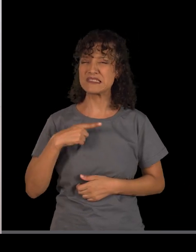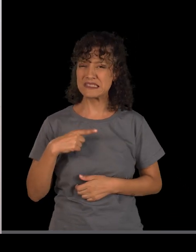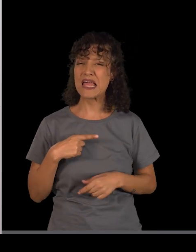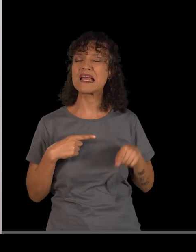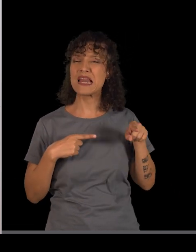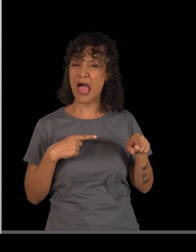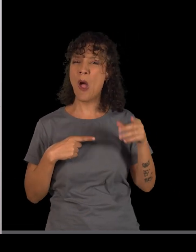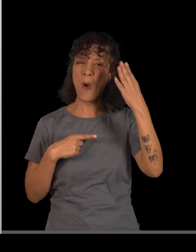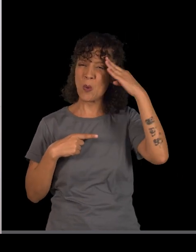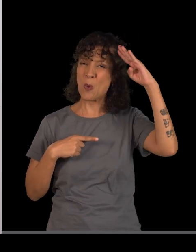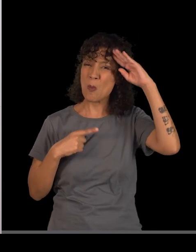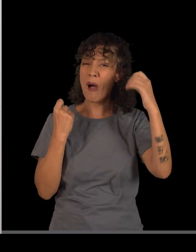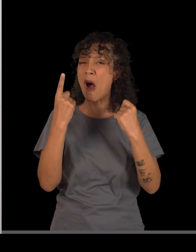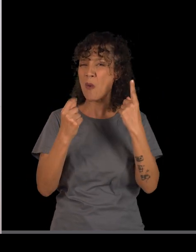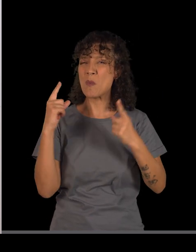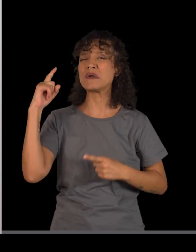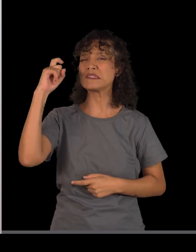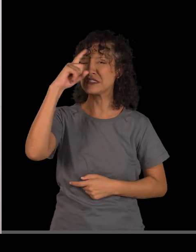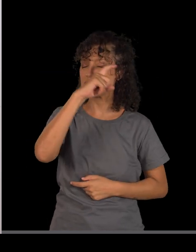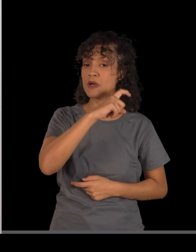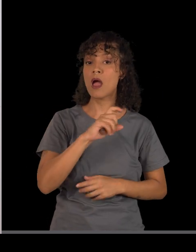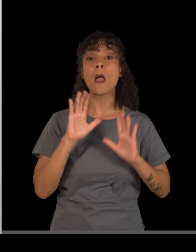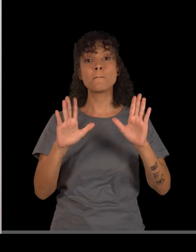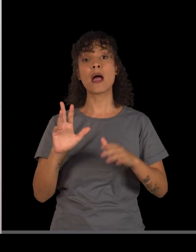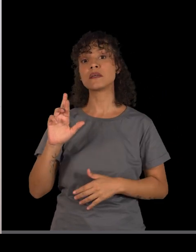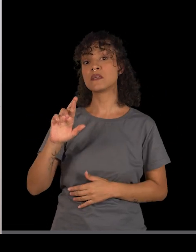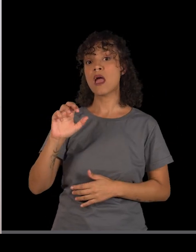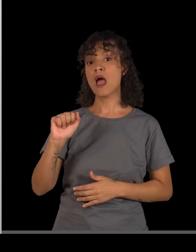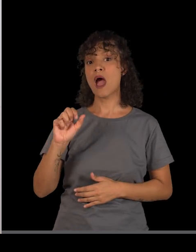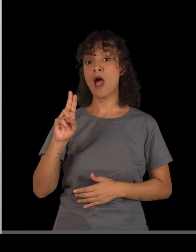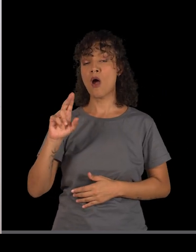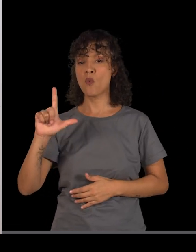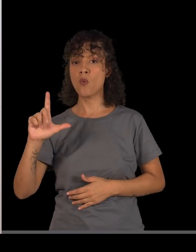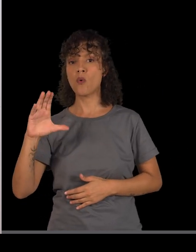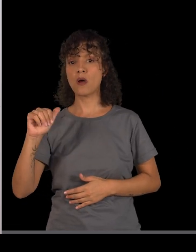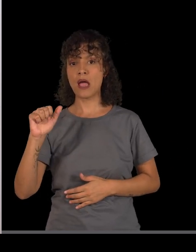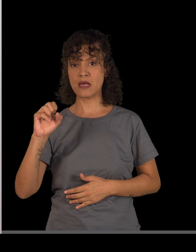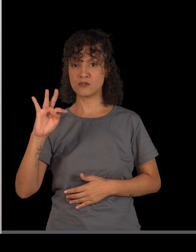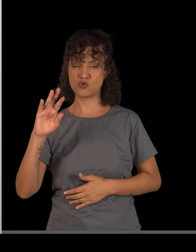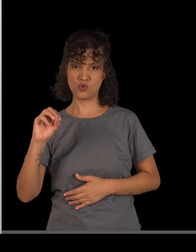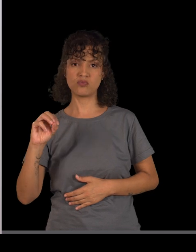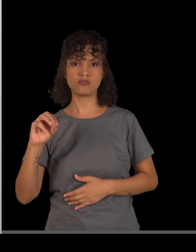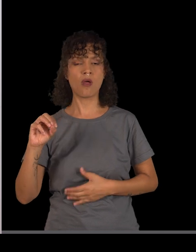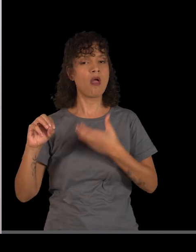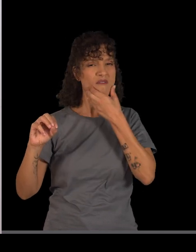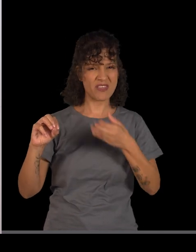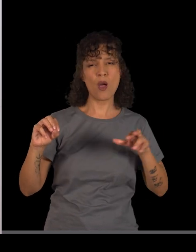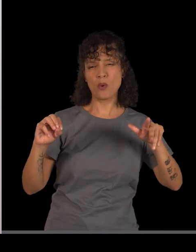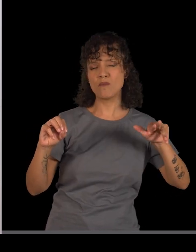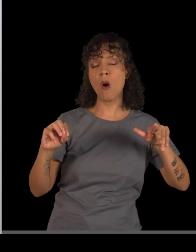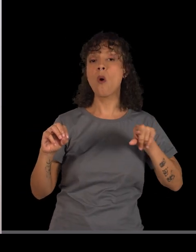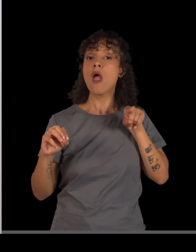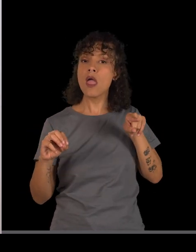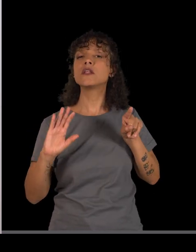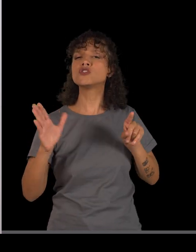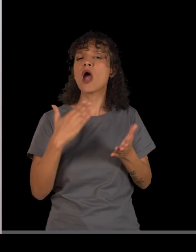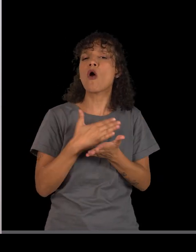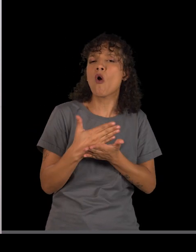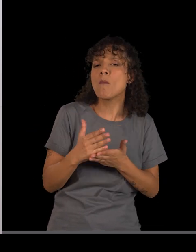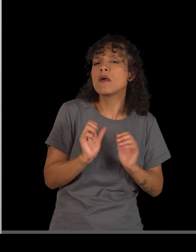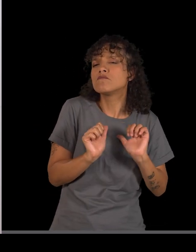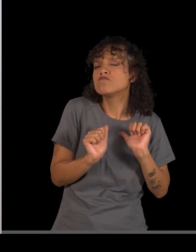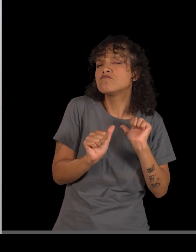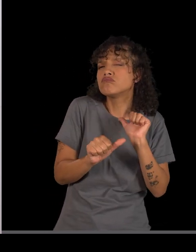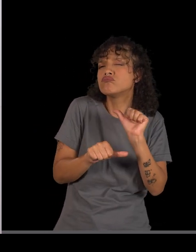existem dificuldades com relação a isso. Porém, Raul Castro, irmão de Fidel Castro, começou já a fazer